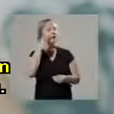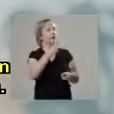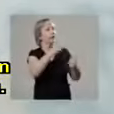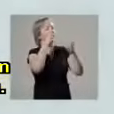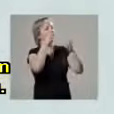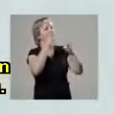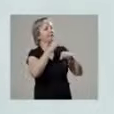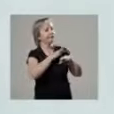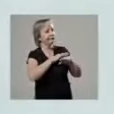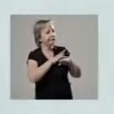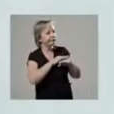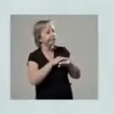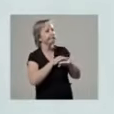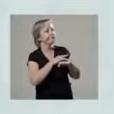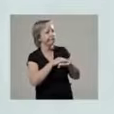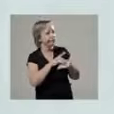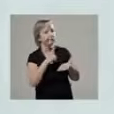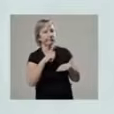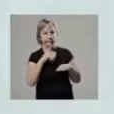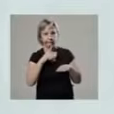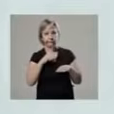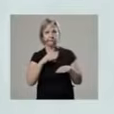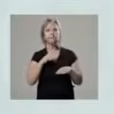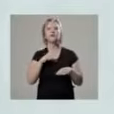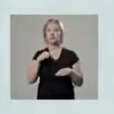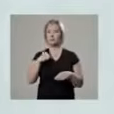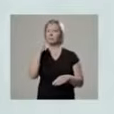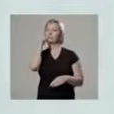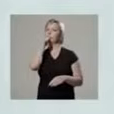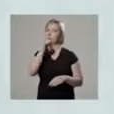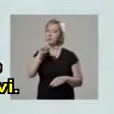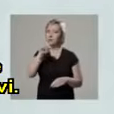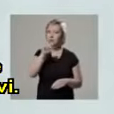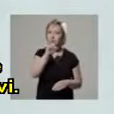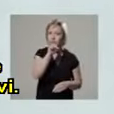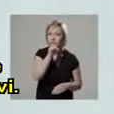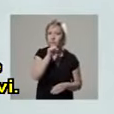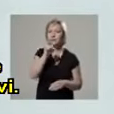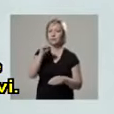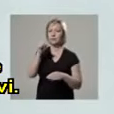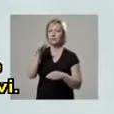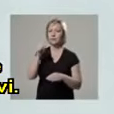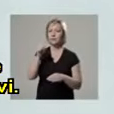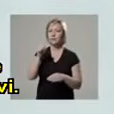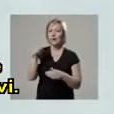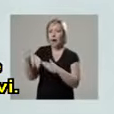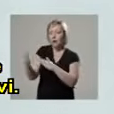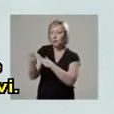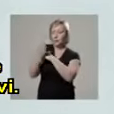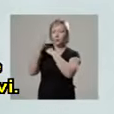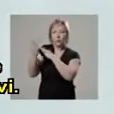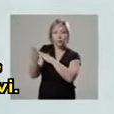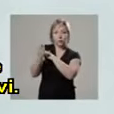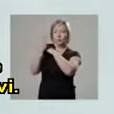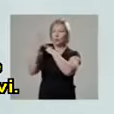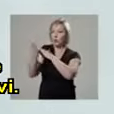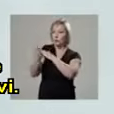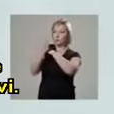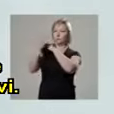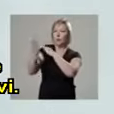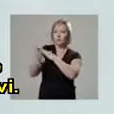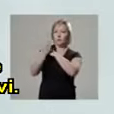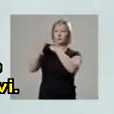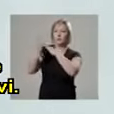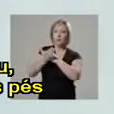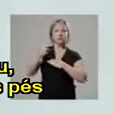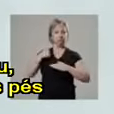que era talidomida. Eu passei a minha infância, a minha mãe foi uma mulher que me incentivou, que assim, foi por ela